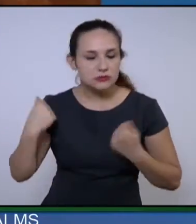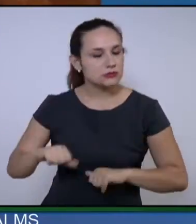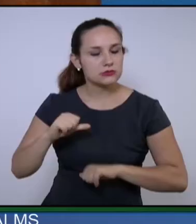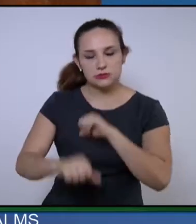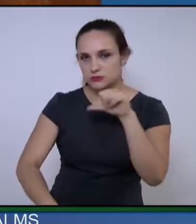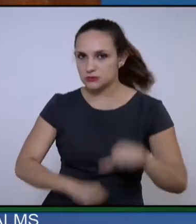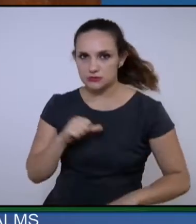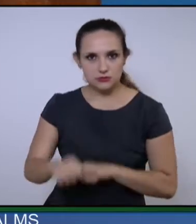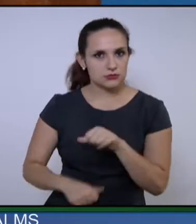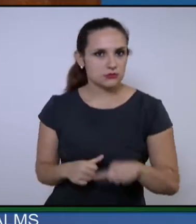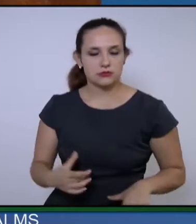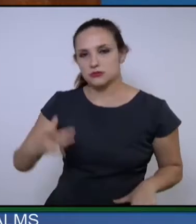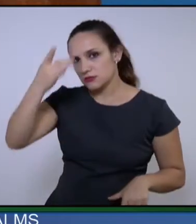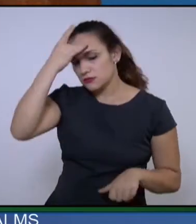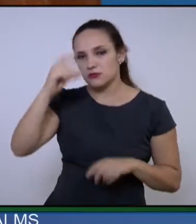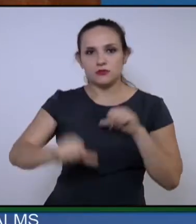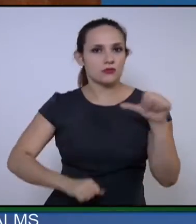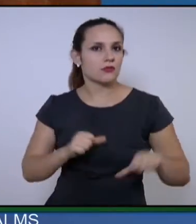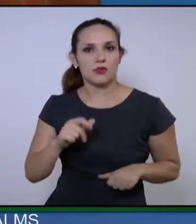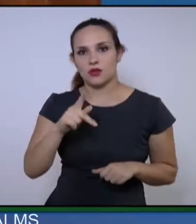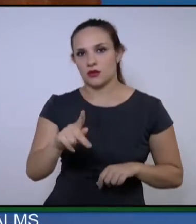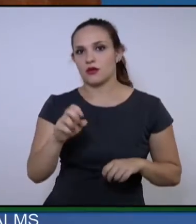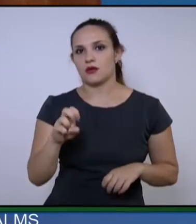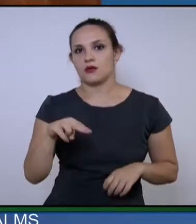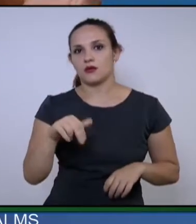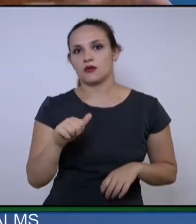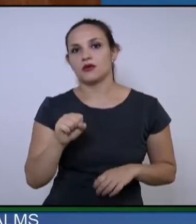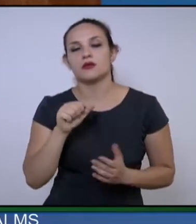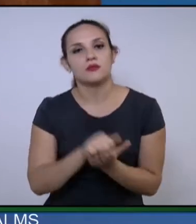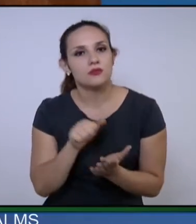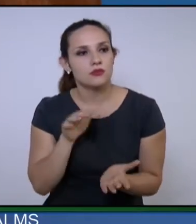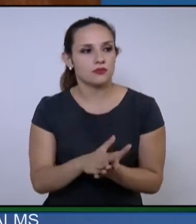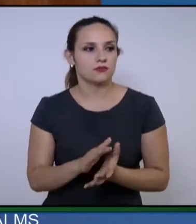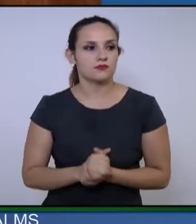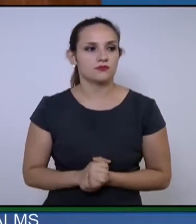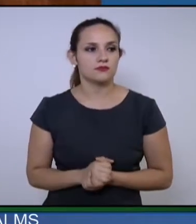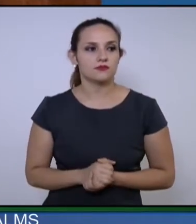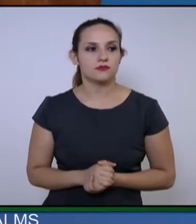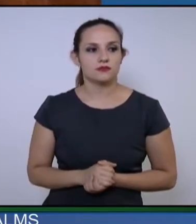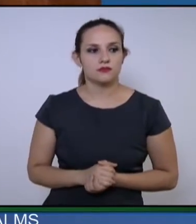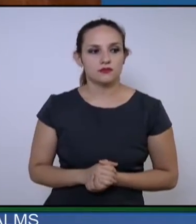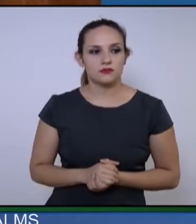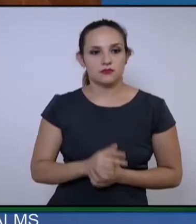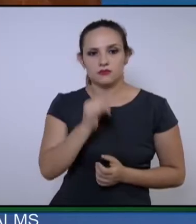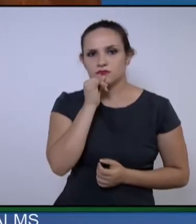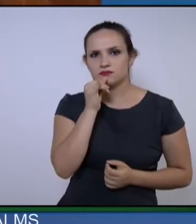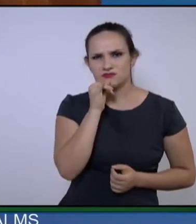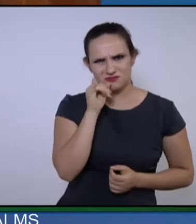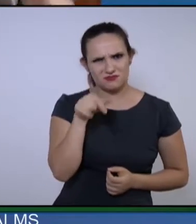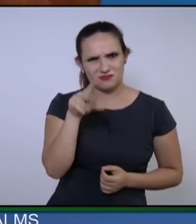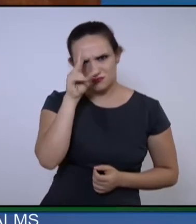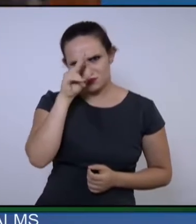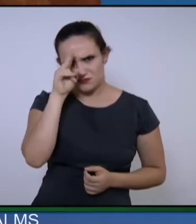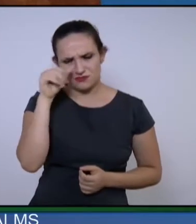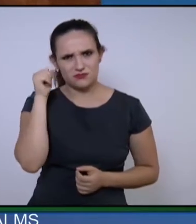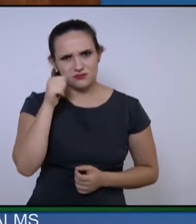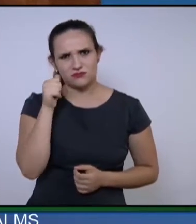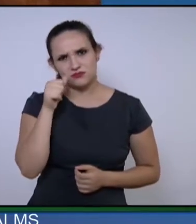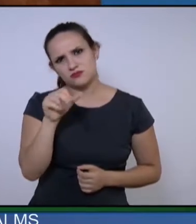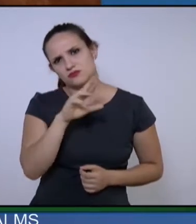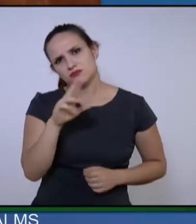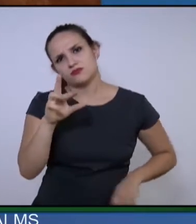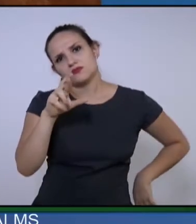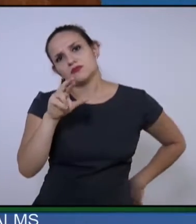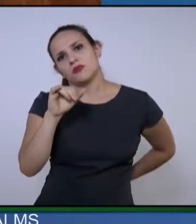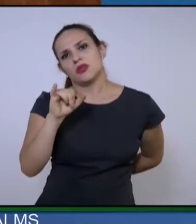no cumprimento das penas. Nós lembramos aqui daquele caso daquela menina da Richthofen, que alguns